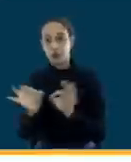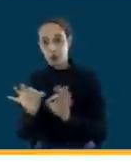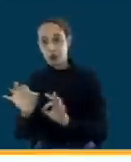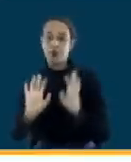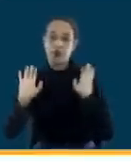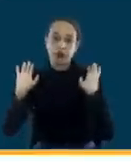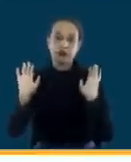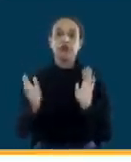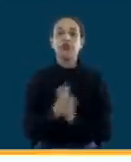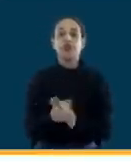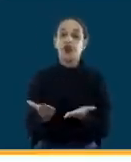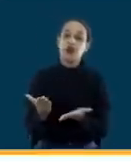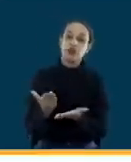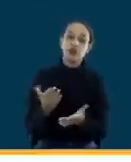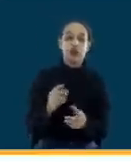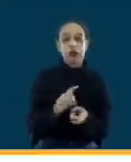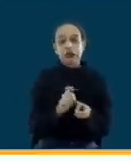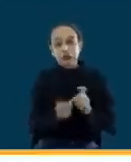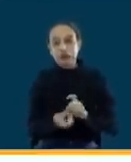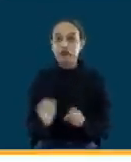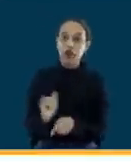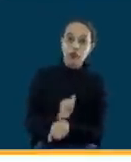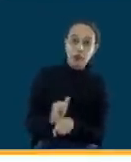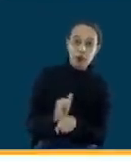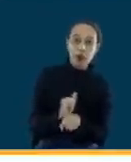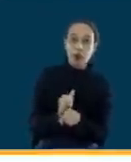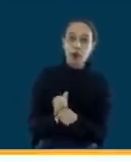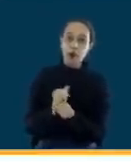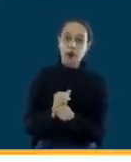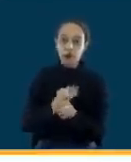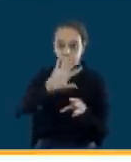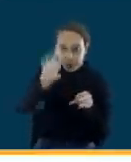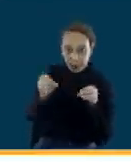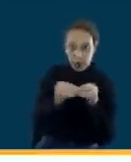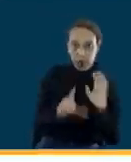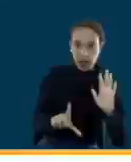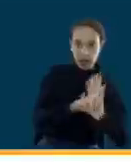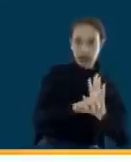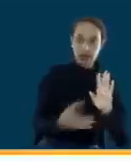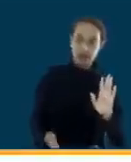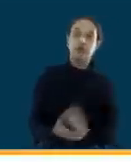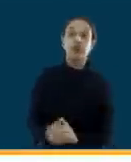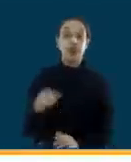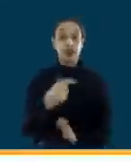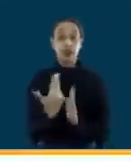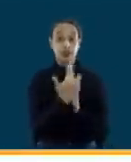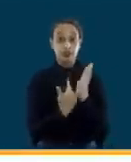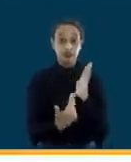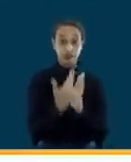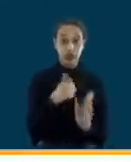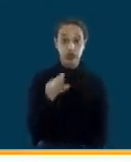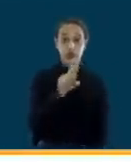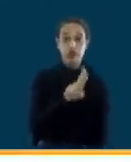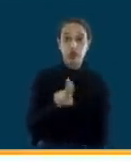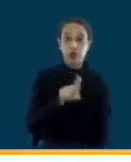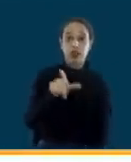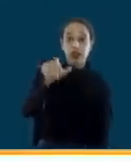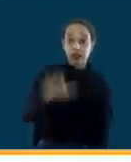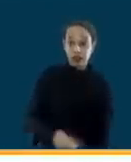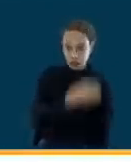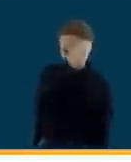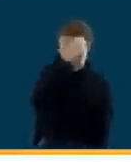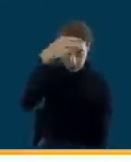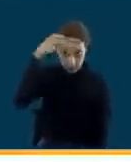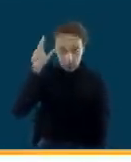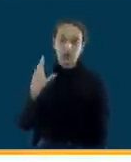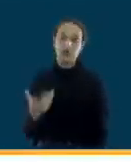Aldir. Esse mapa será utilizado também pelos municípios, porque o município alimenta nesse mapa o seu cadastramento dos